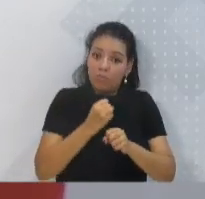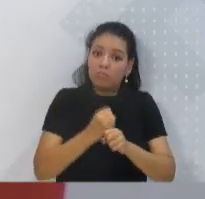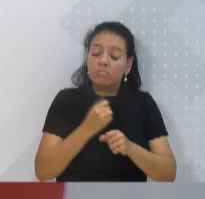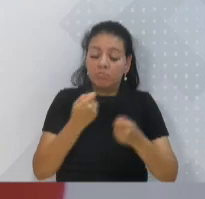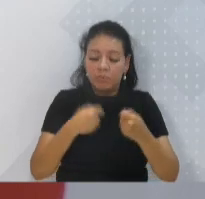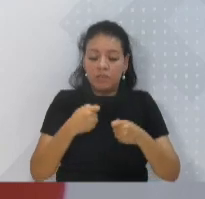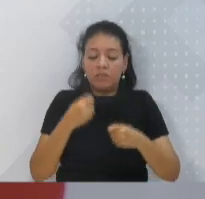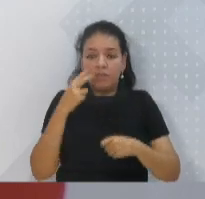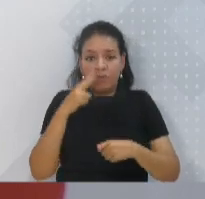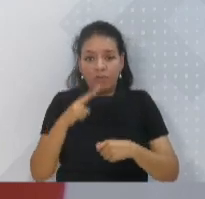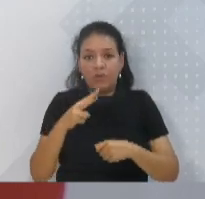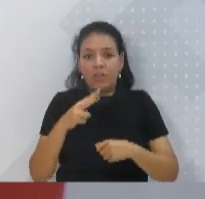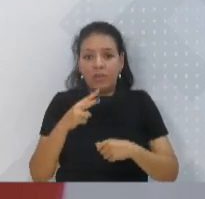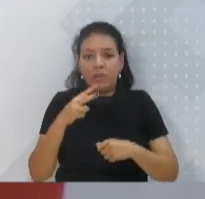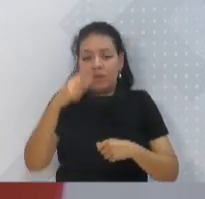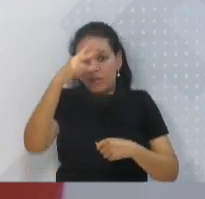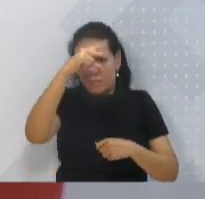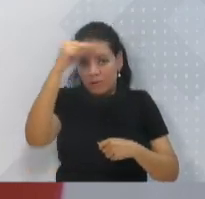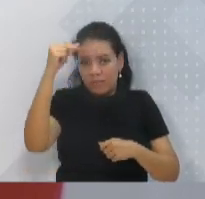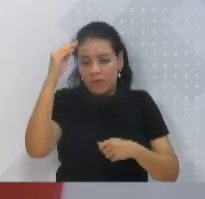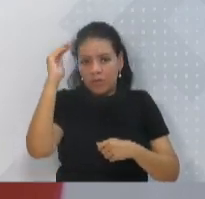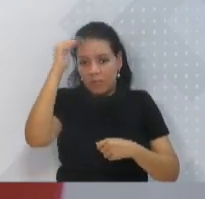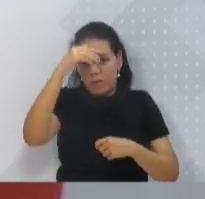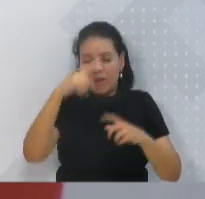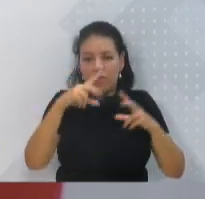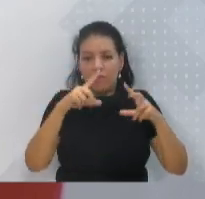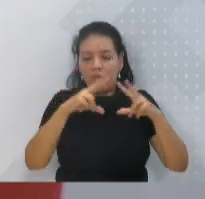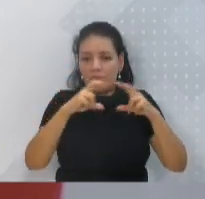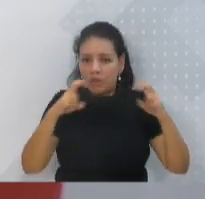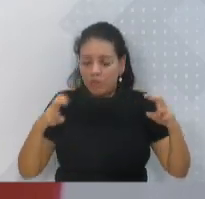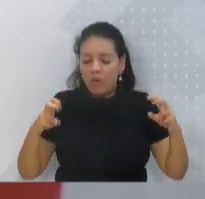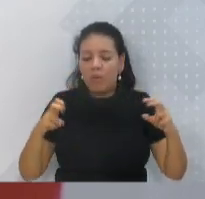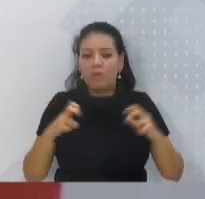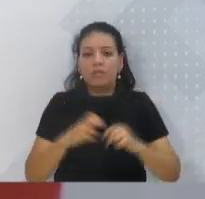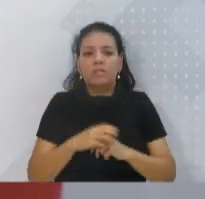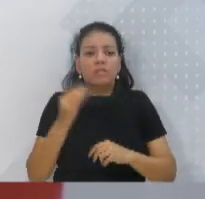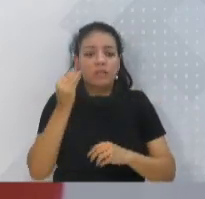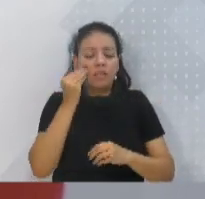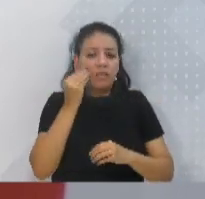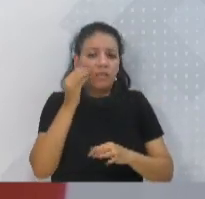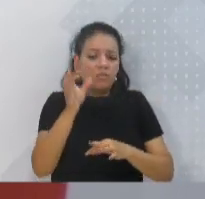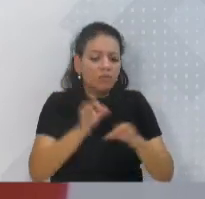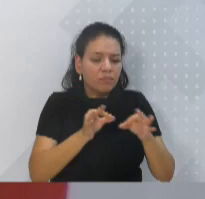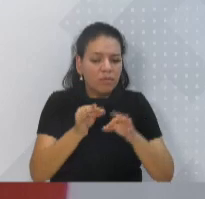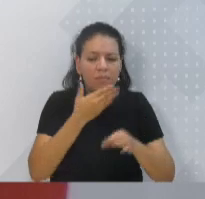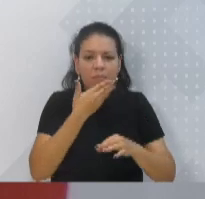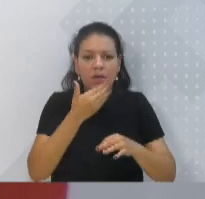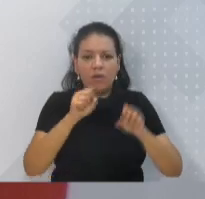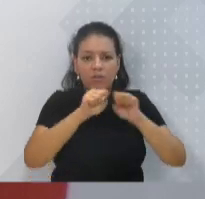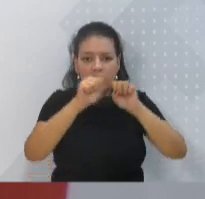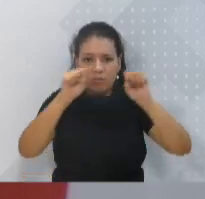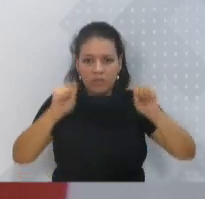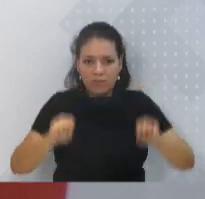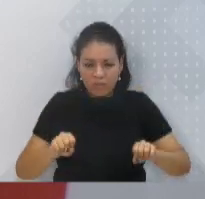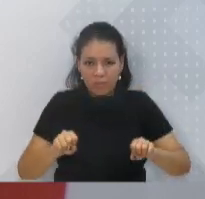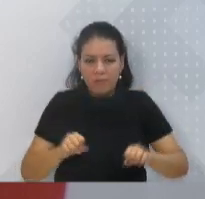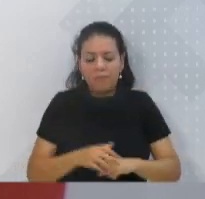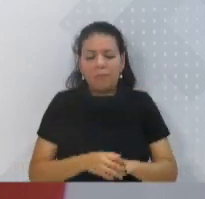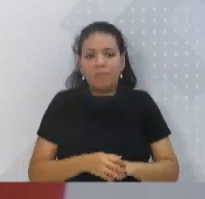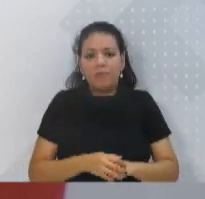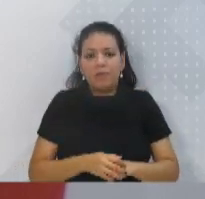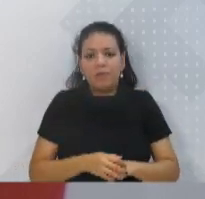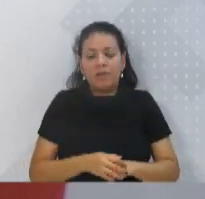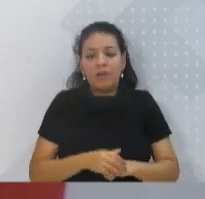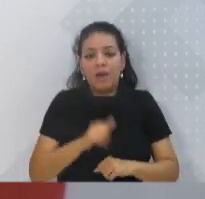viabilizar. O prefeito Mário está em Florianópolis tentando viabilizar alguns recursos para implantar melhorias no sistema viário, e,